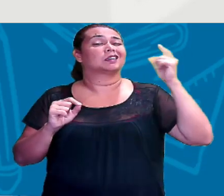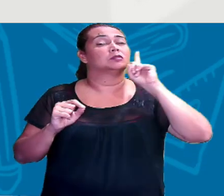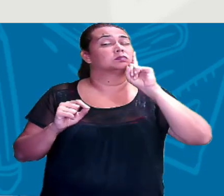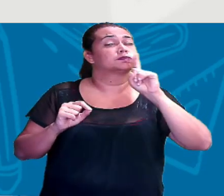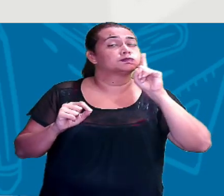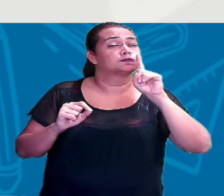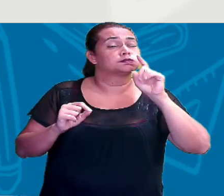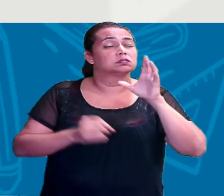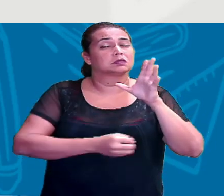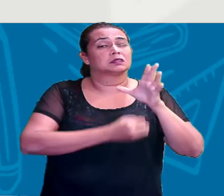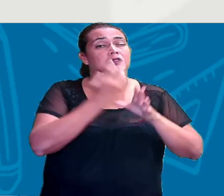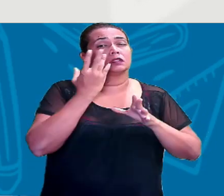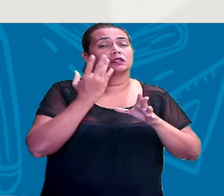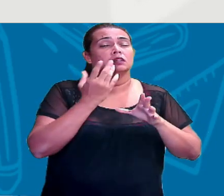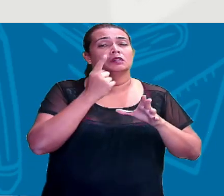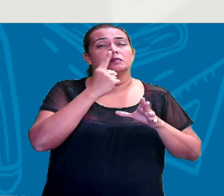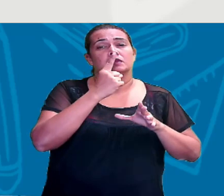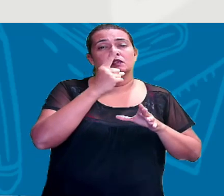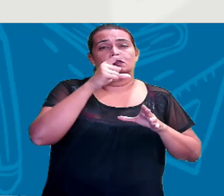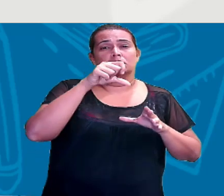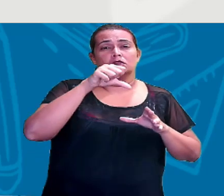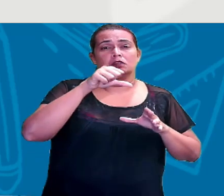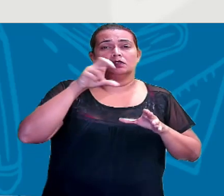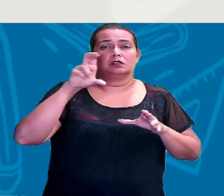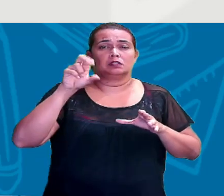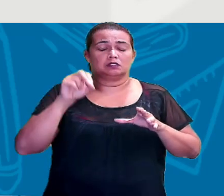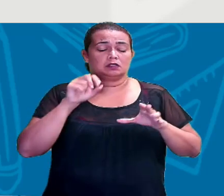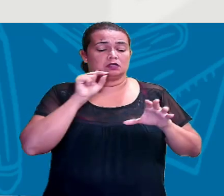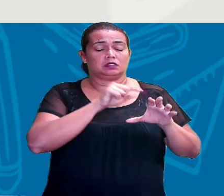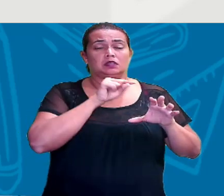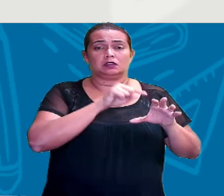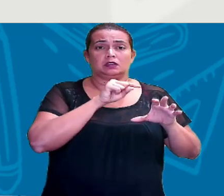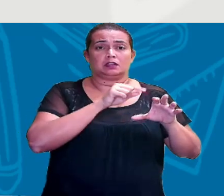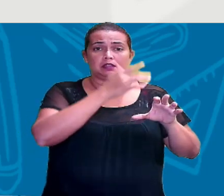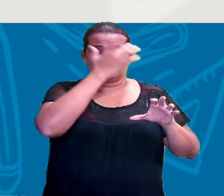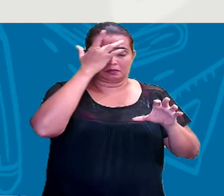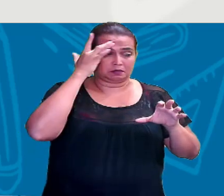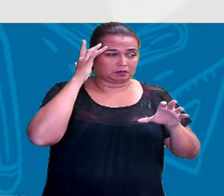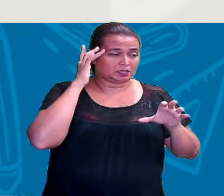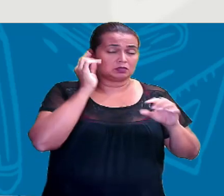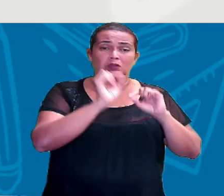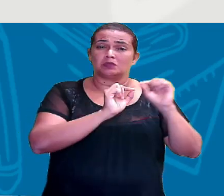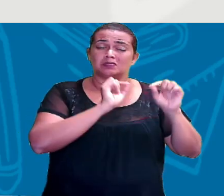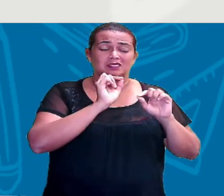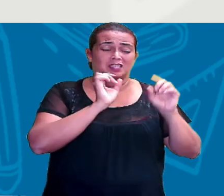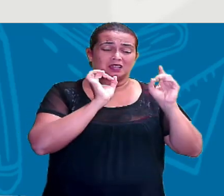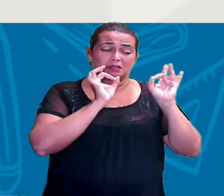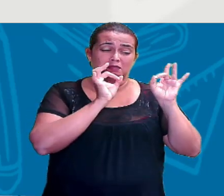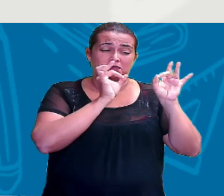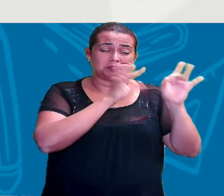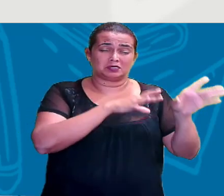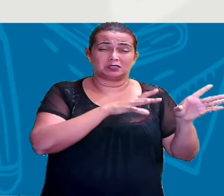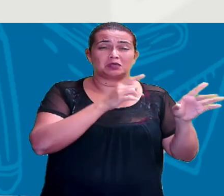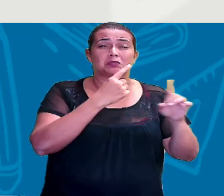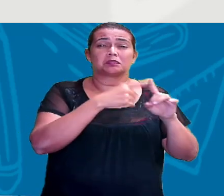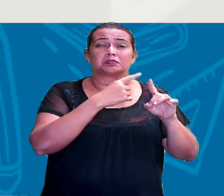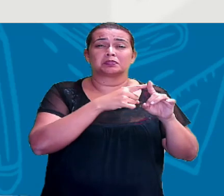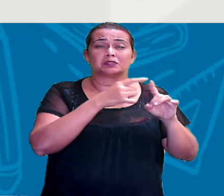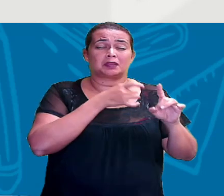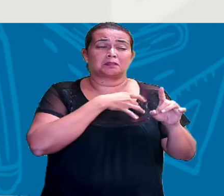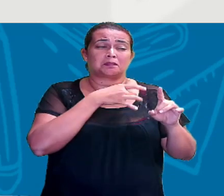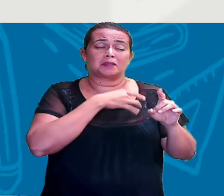assistência a eles em todo o mundo, refugiados são pessoas que se veem obrigadas a abandonar seu país por temerem